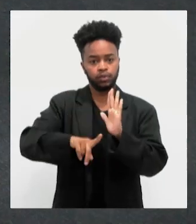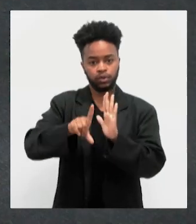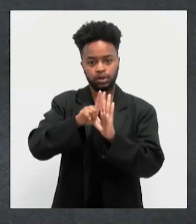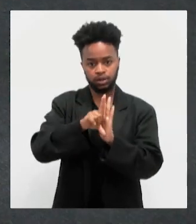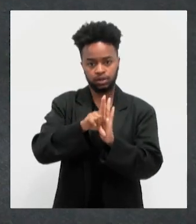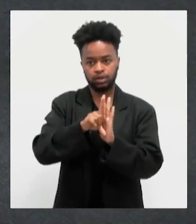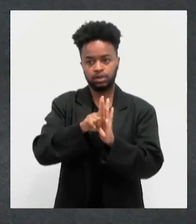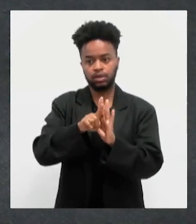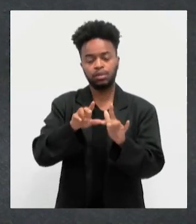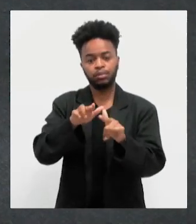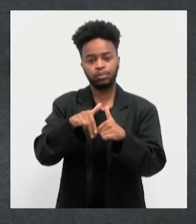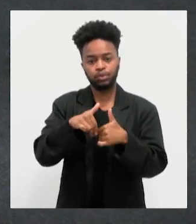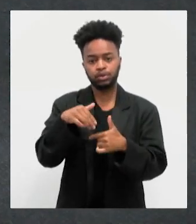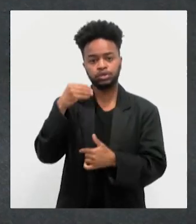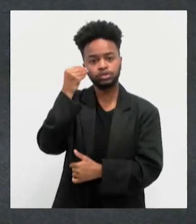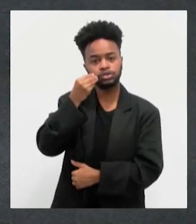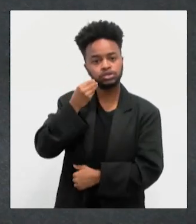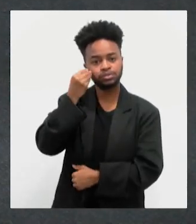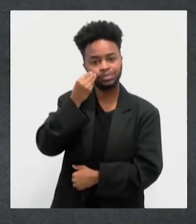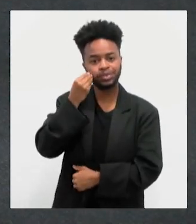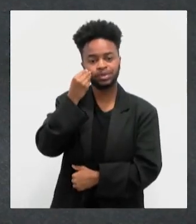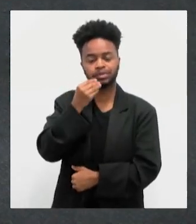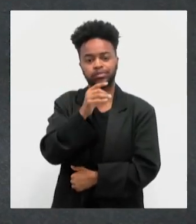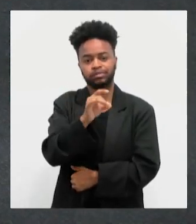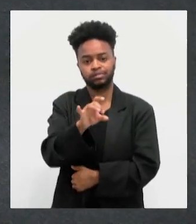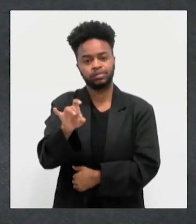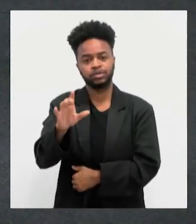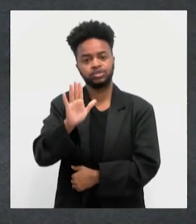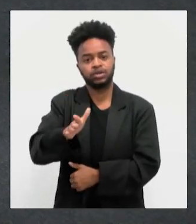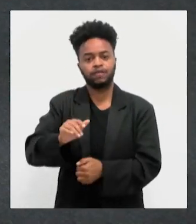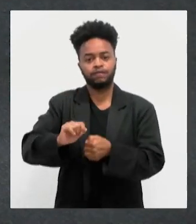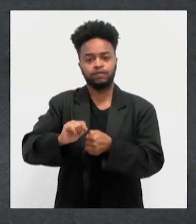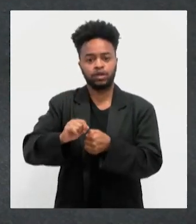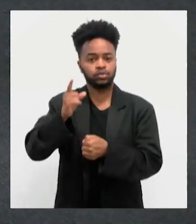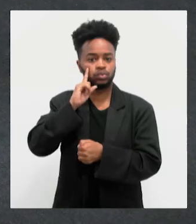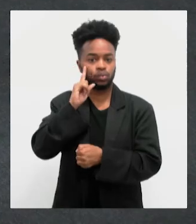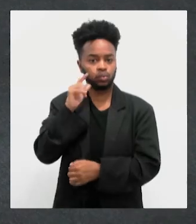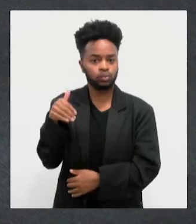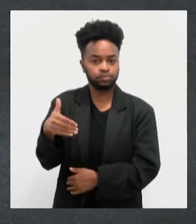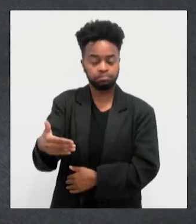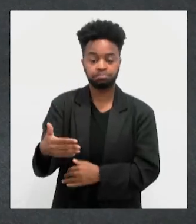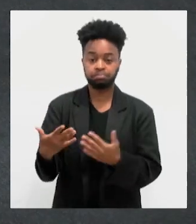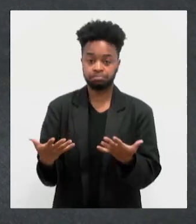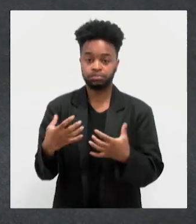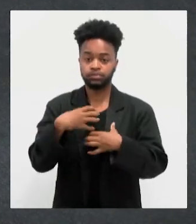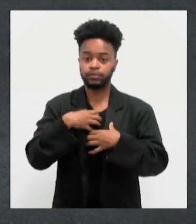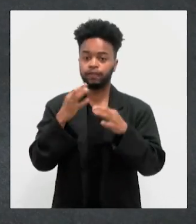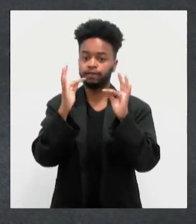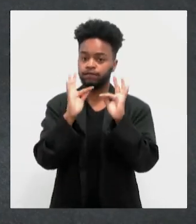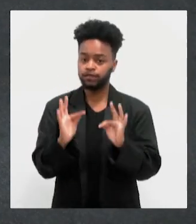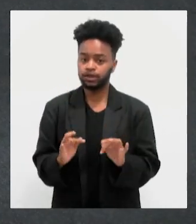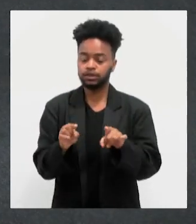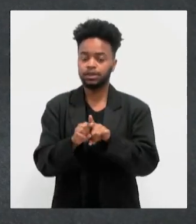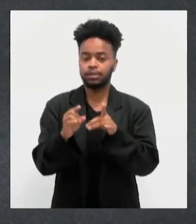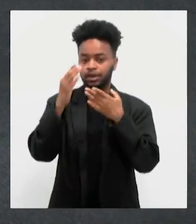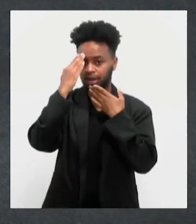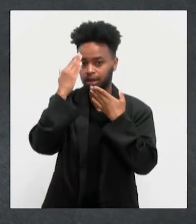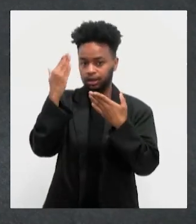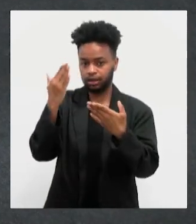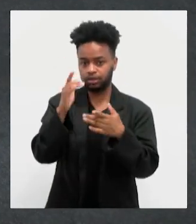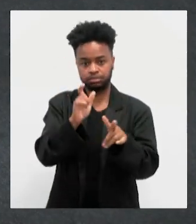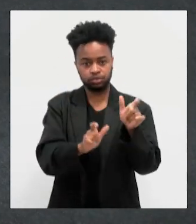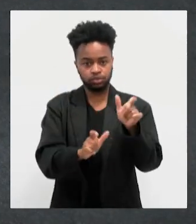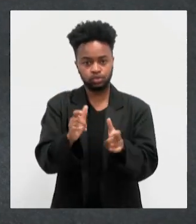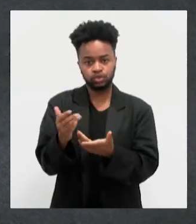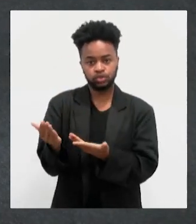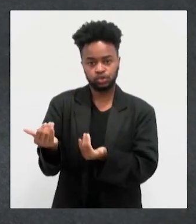pela experiência que eles já realizam no dia a dia. Então, estou muito feliz por isso, inclusive agradecer aos